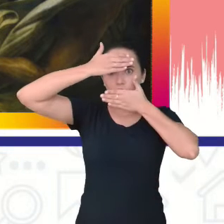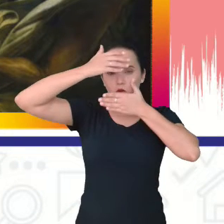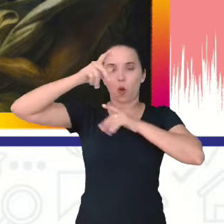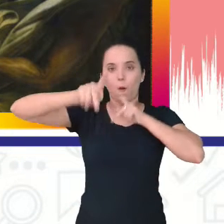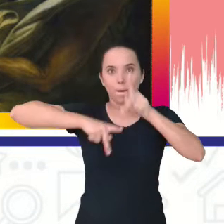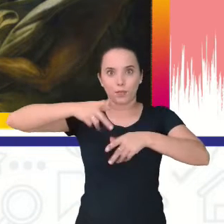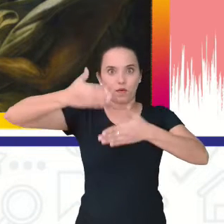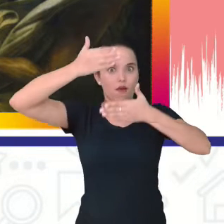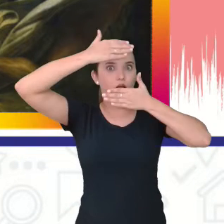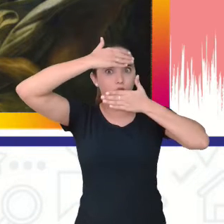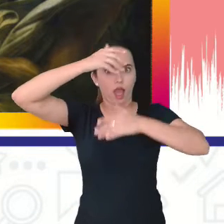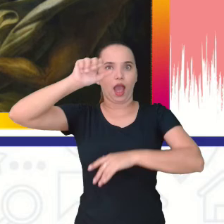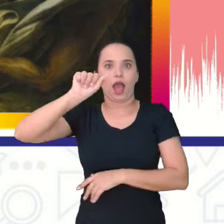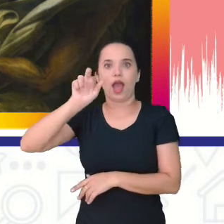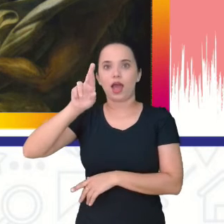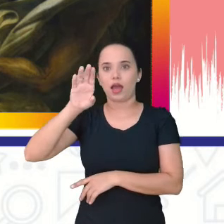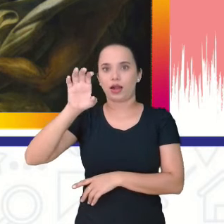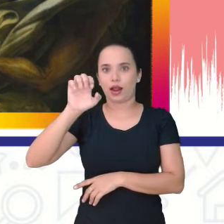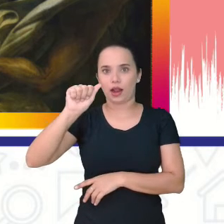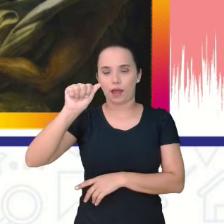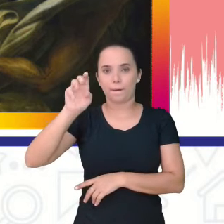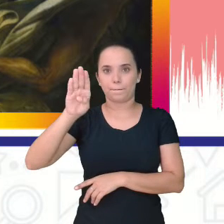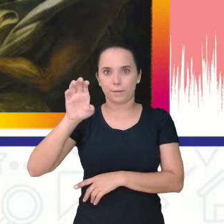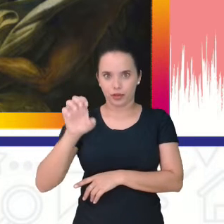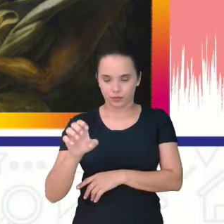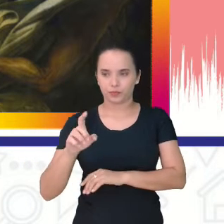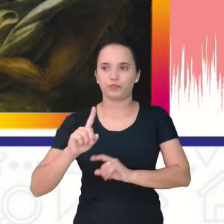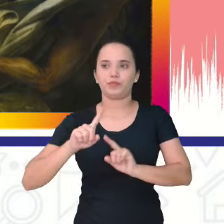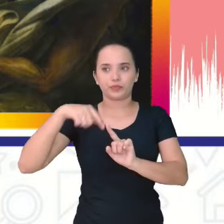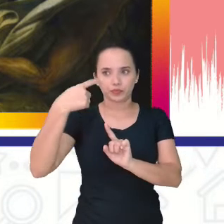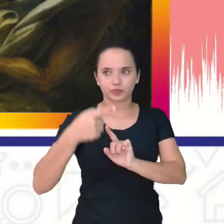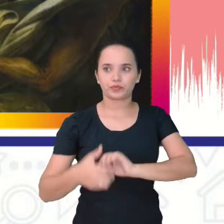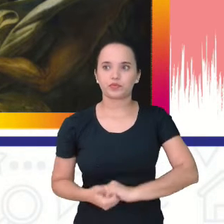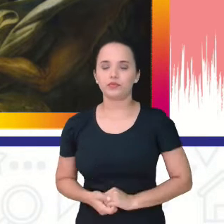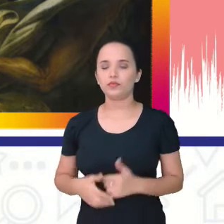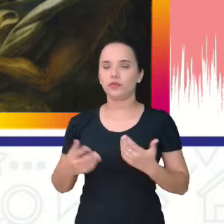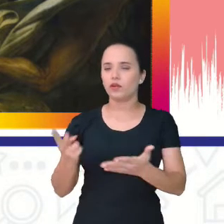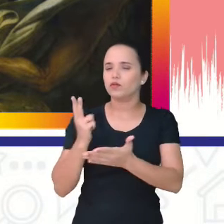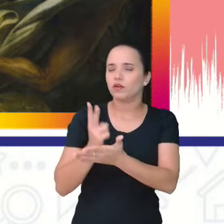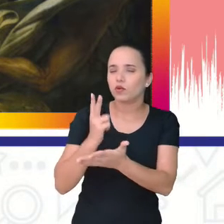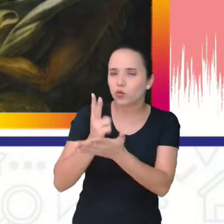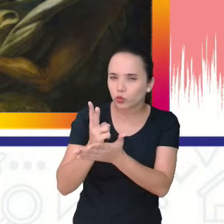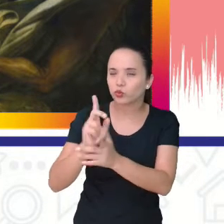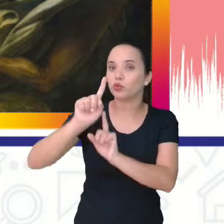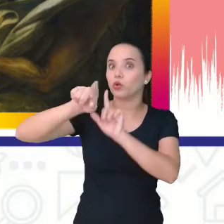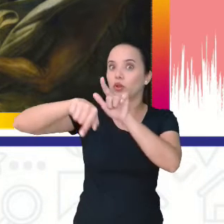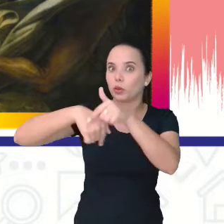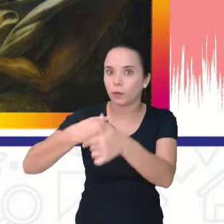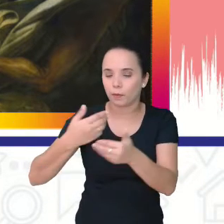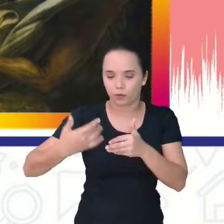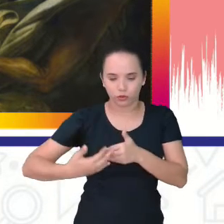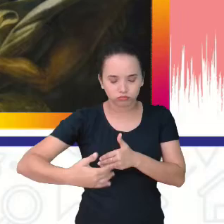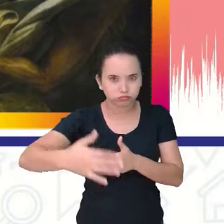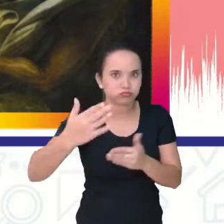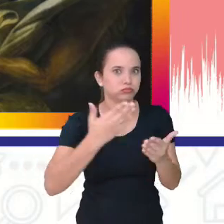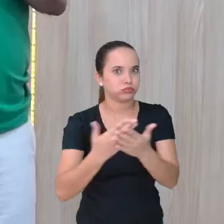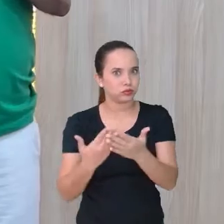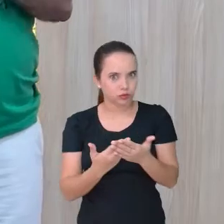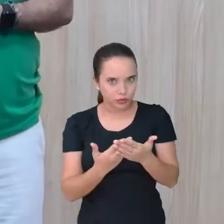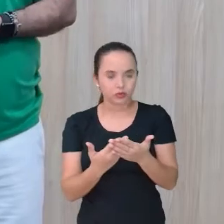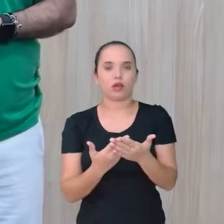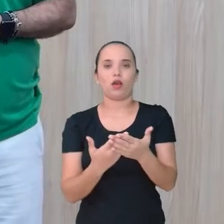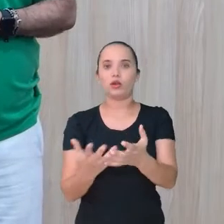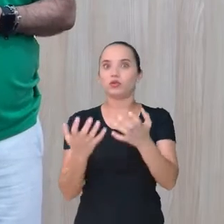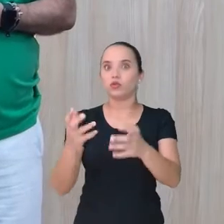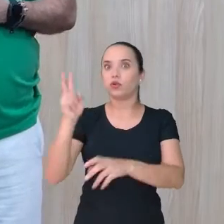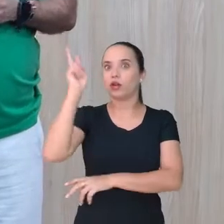na Batalha, né, de Poitiers. Vejam, nós vamos continuar trabalhando essa temática a partir das próximas aulas. Quero